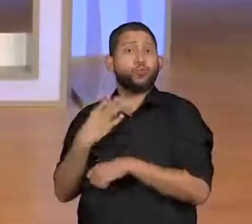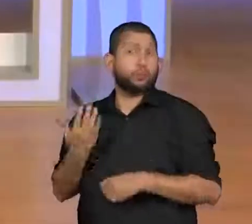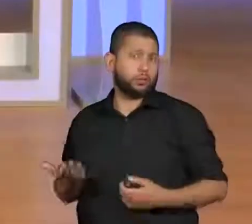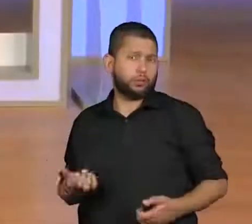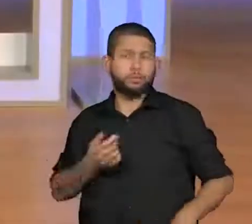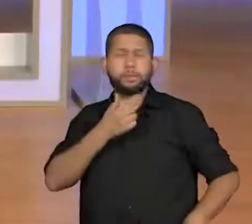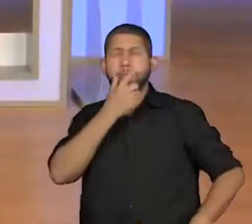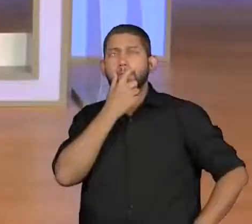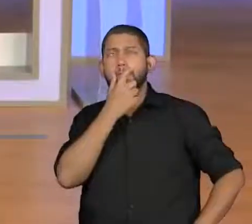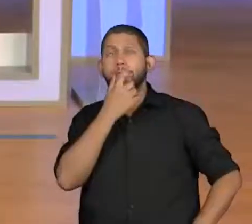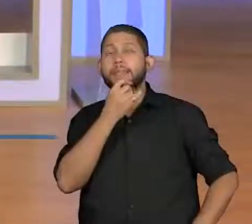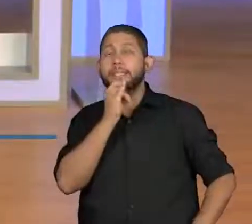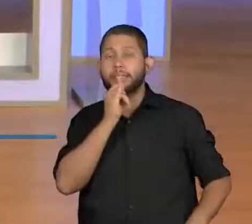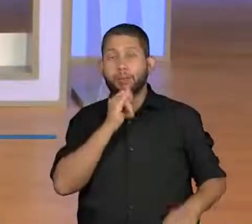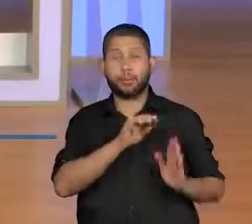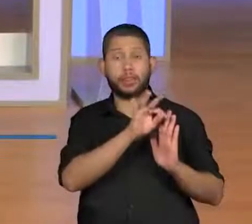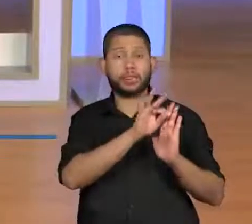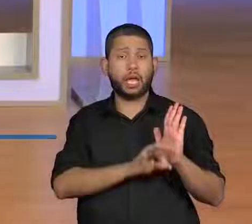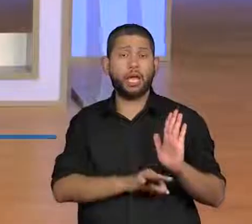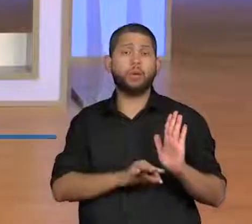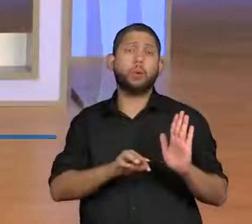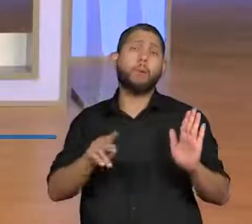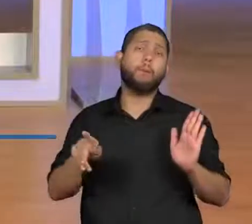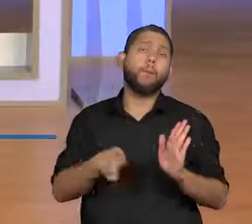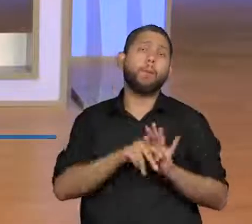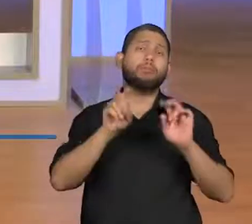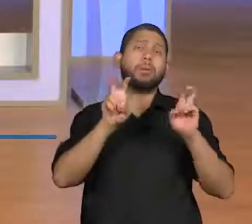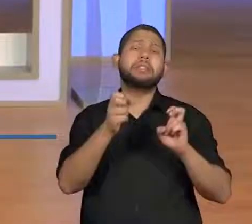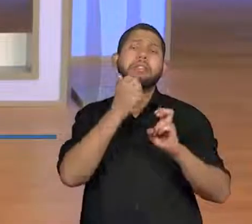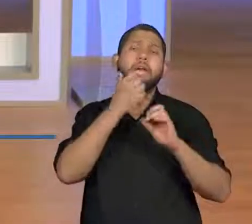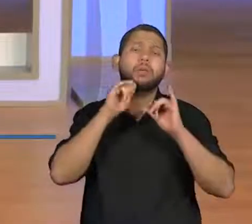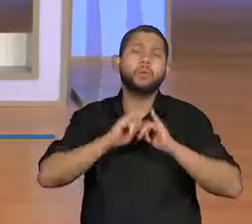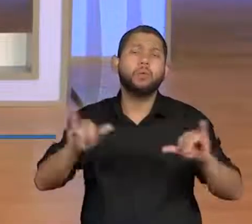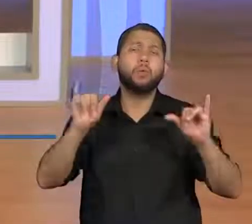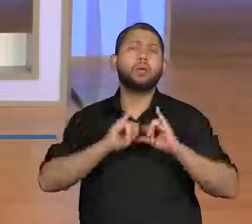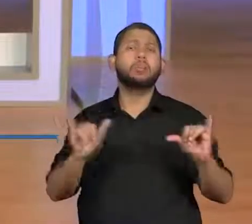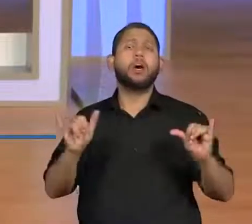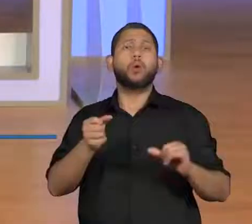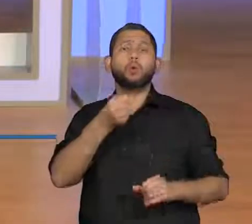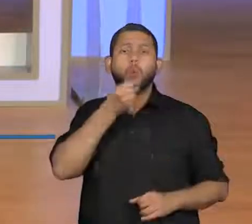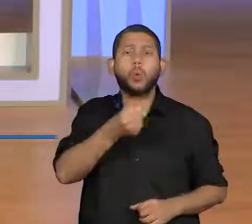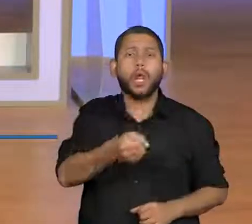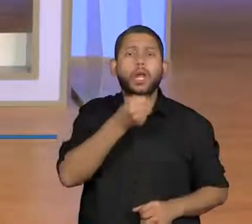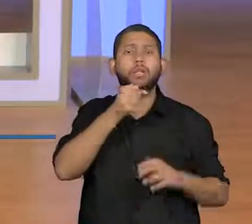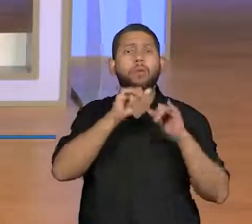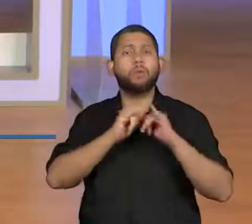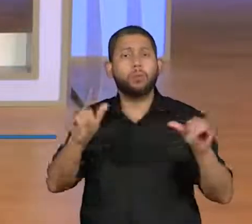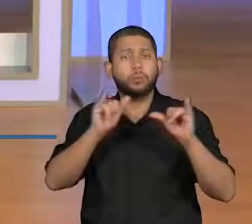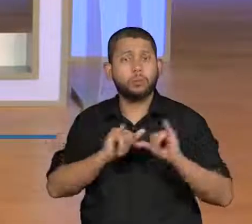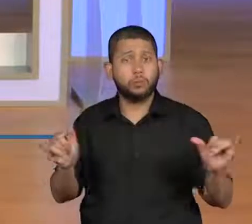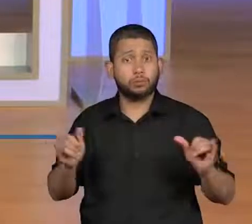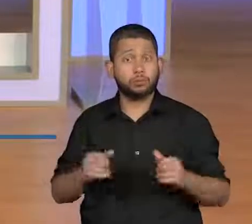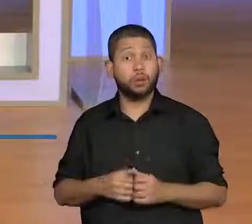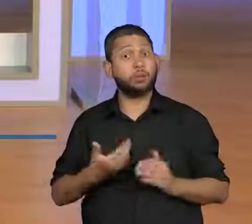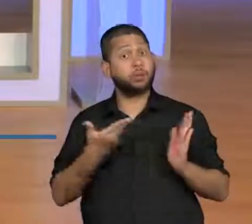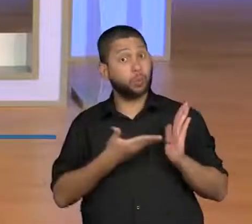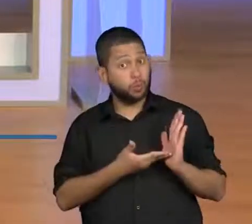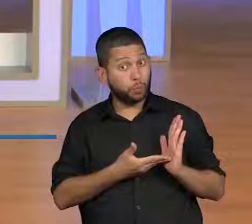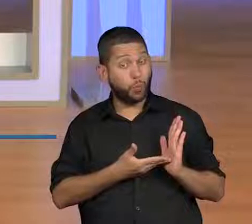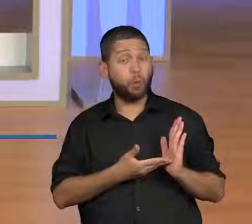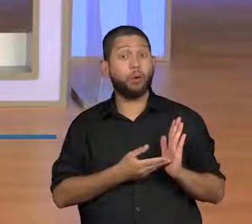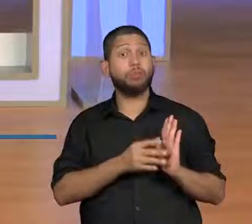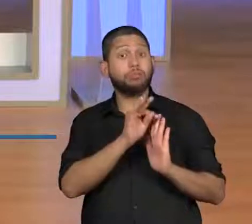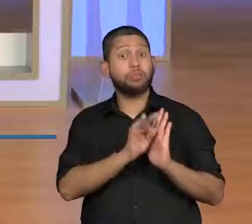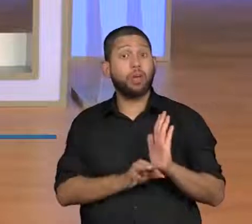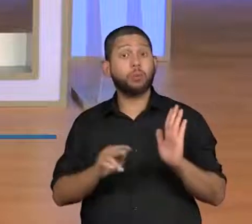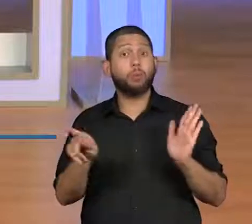um texto, de divulgação científica ou de uma informação jornalística e nós colocamos num formato